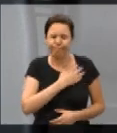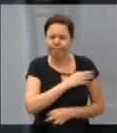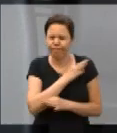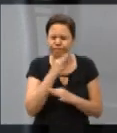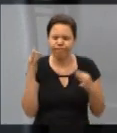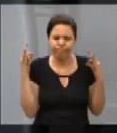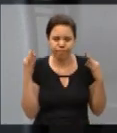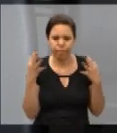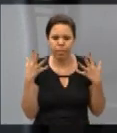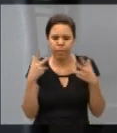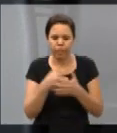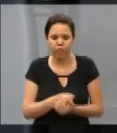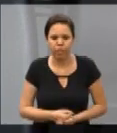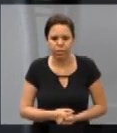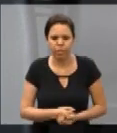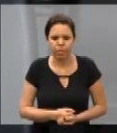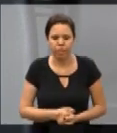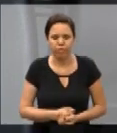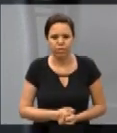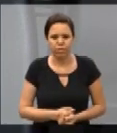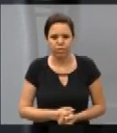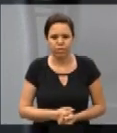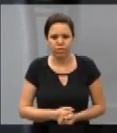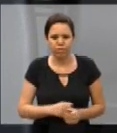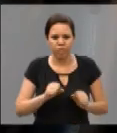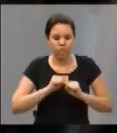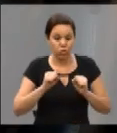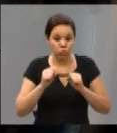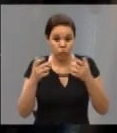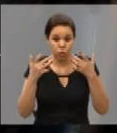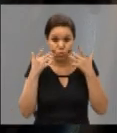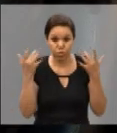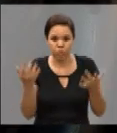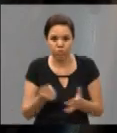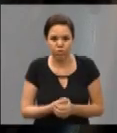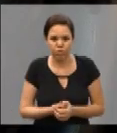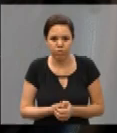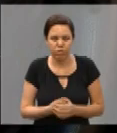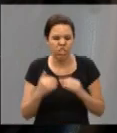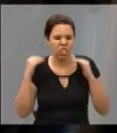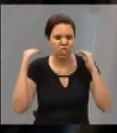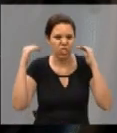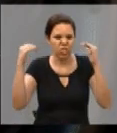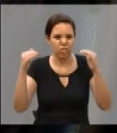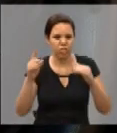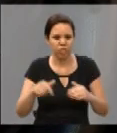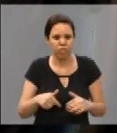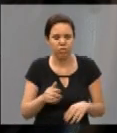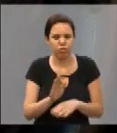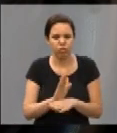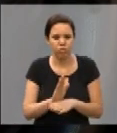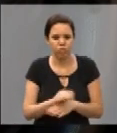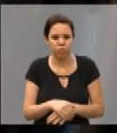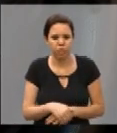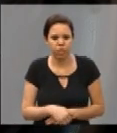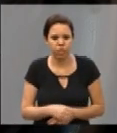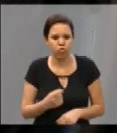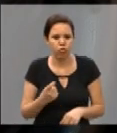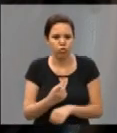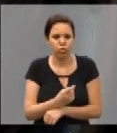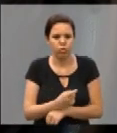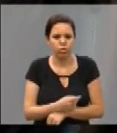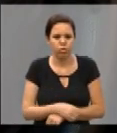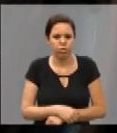avassaladora. A ponto assim, adoro o teatro, mas a minha grande paixão é o cinema, porque lá eu descobri que